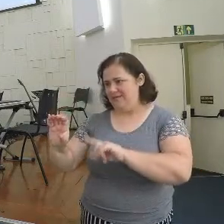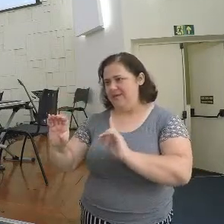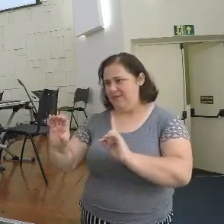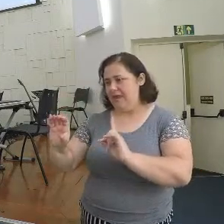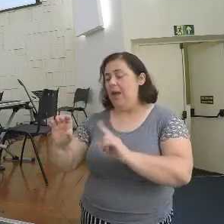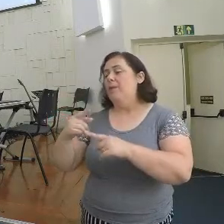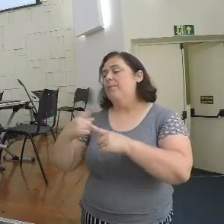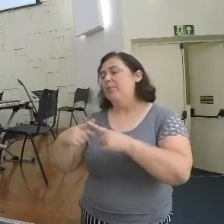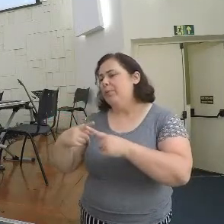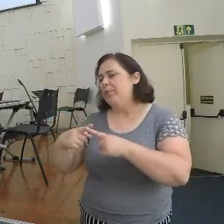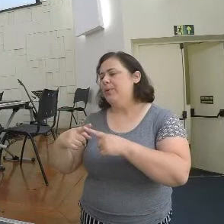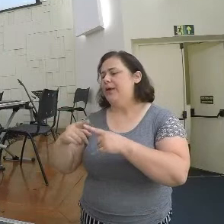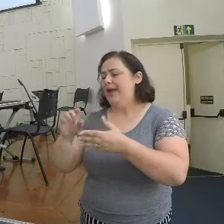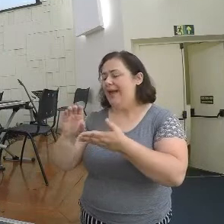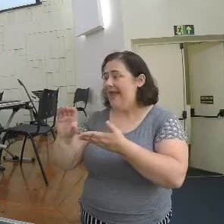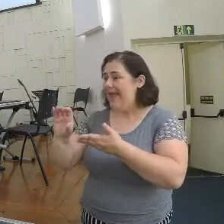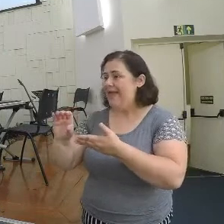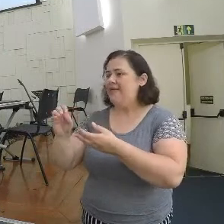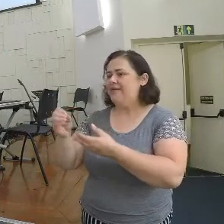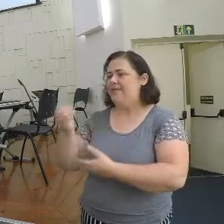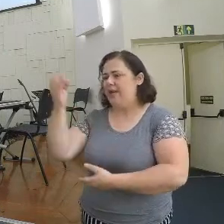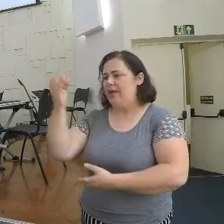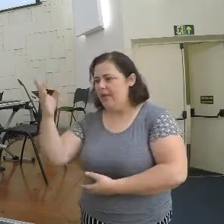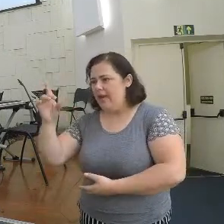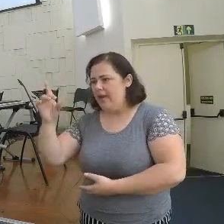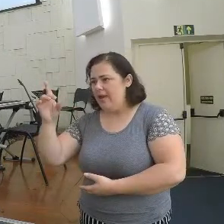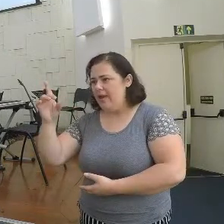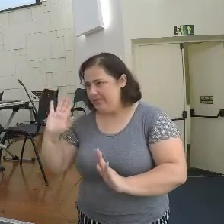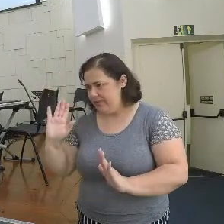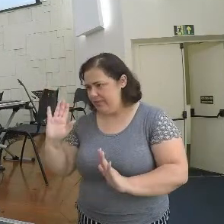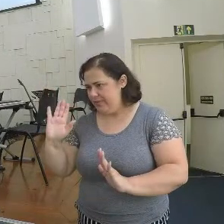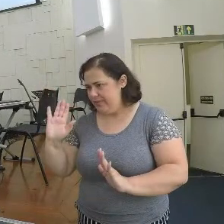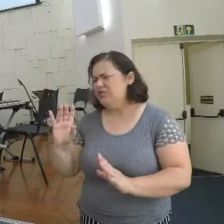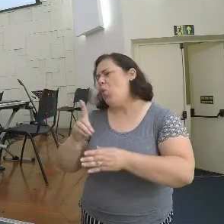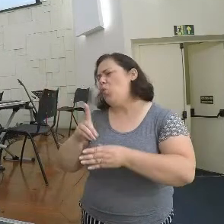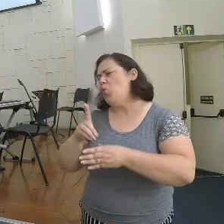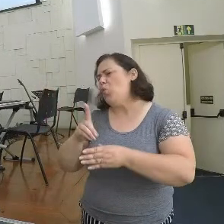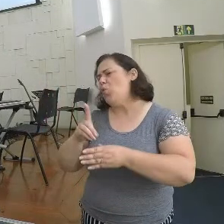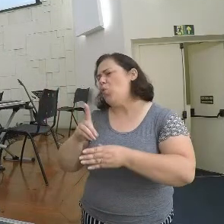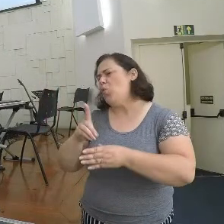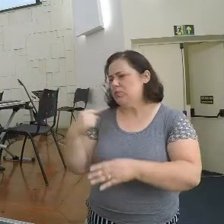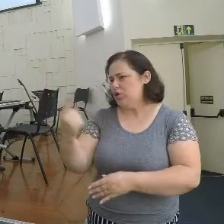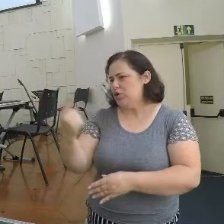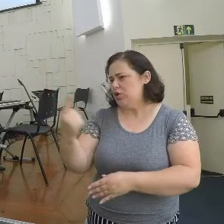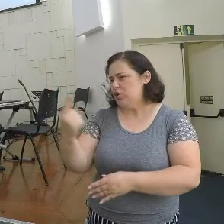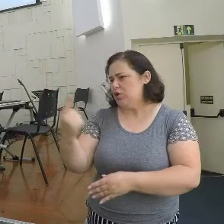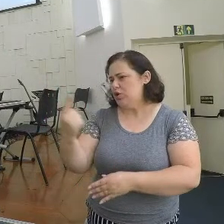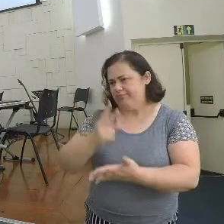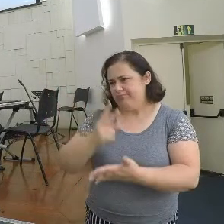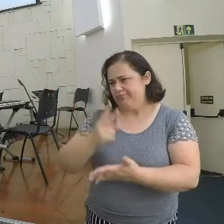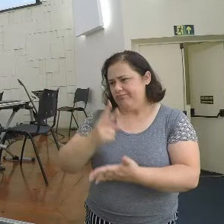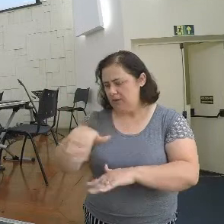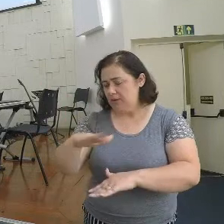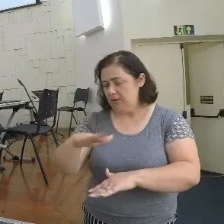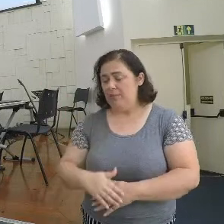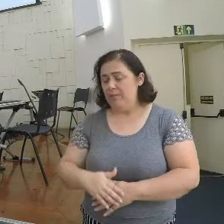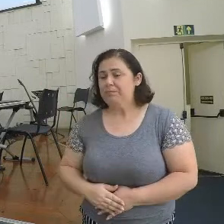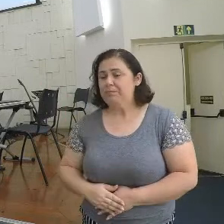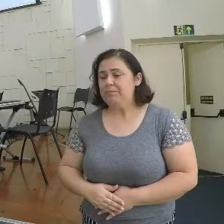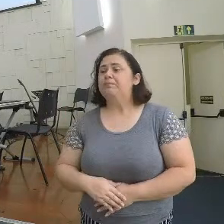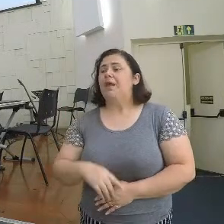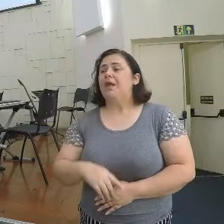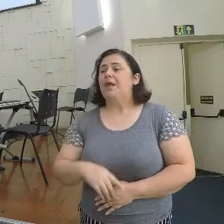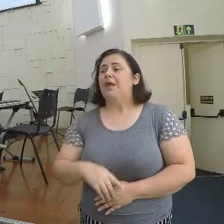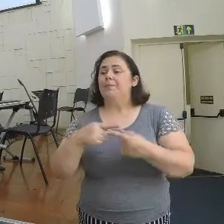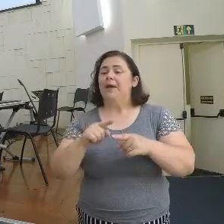herança como as demais tribos receberam. Não recebeu terra, não havia como sustentar-se, portanto, não tendo terra